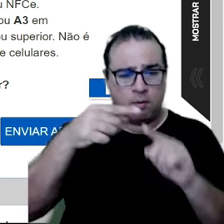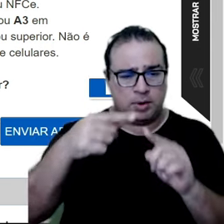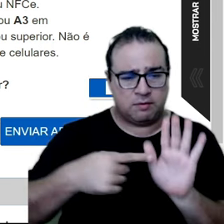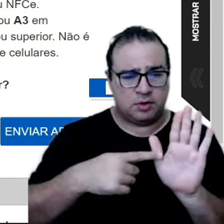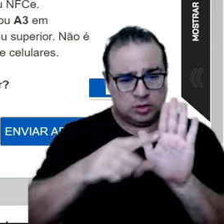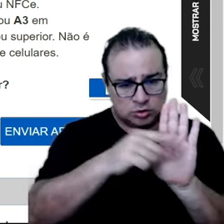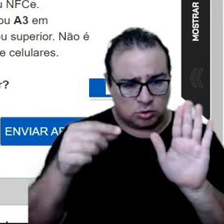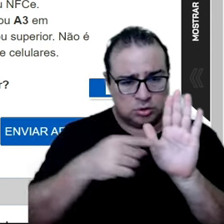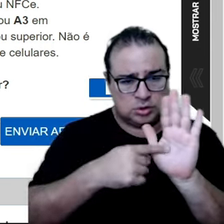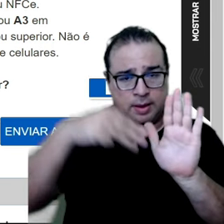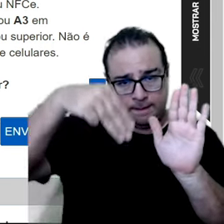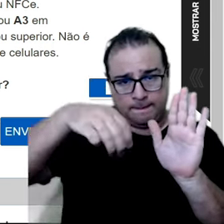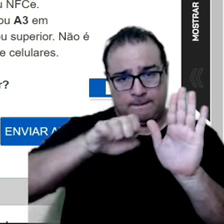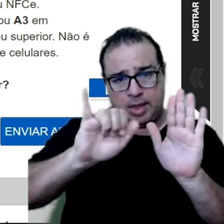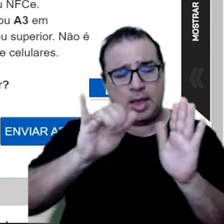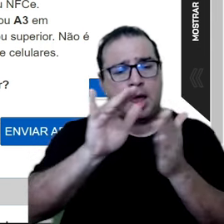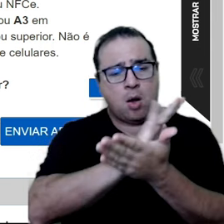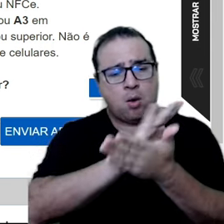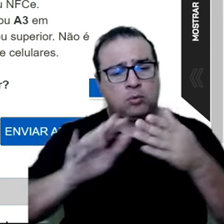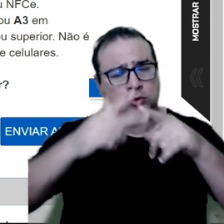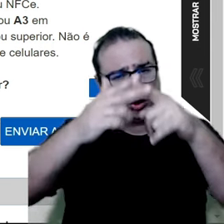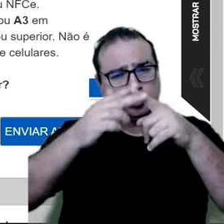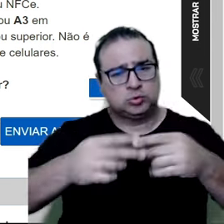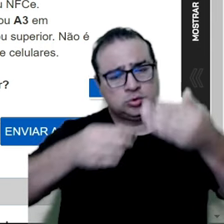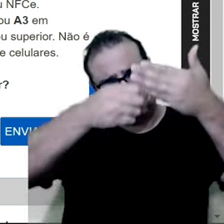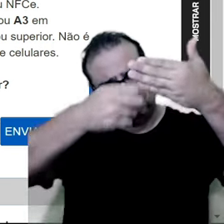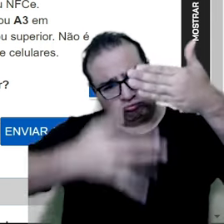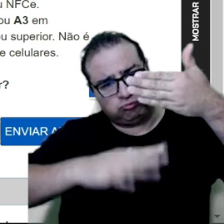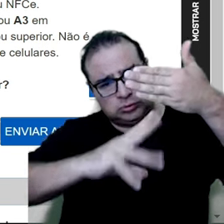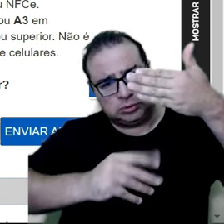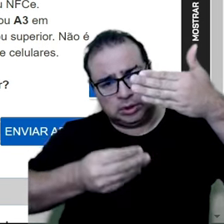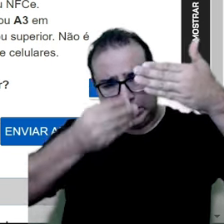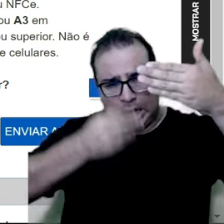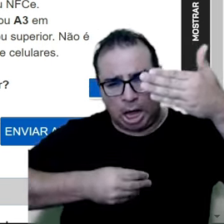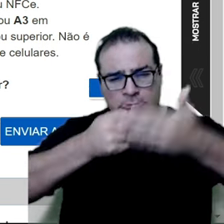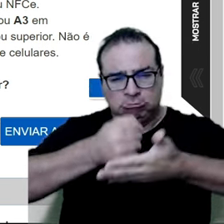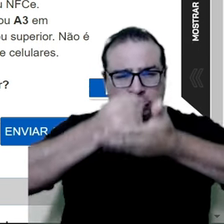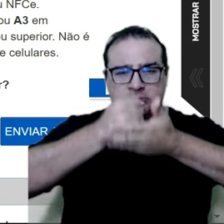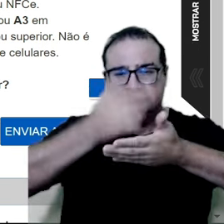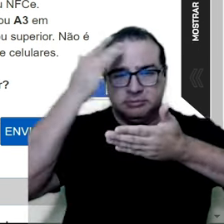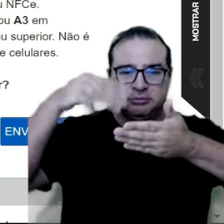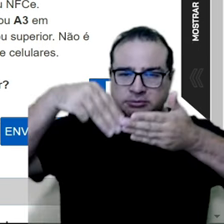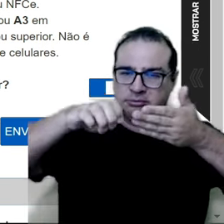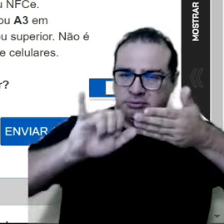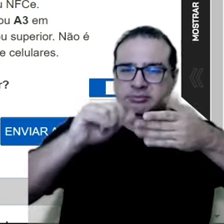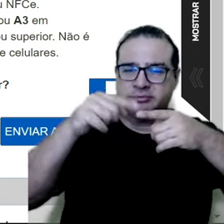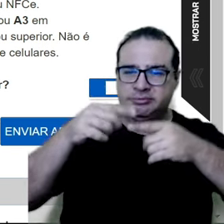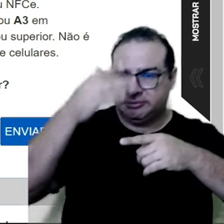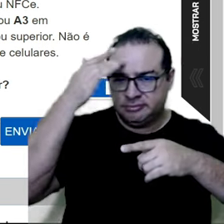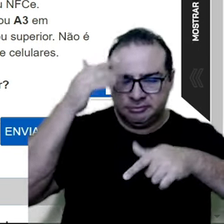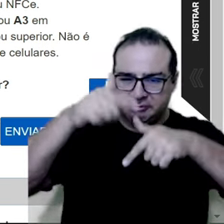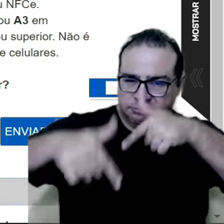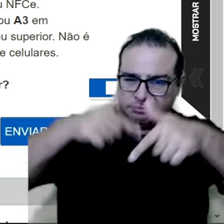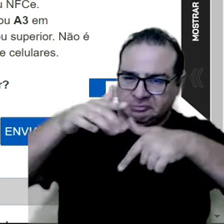Nacional mei alguns ajuste zinhos dentro do sistema vão trazendo um apoio pro pessoal que é make é microempreendedor individual